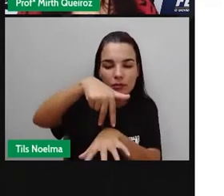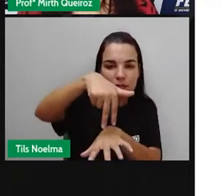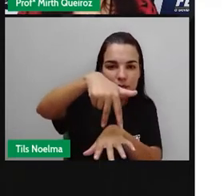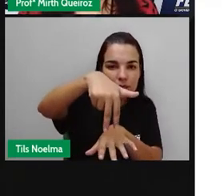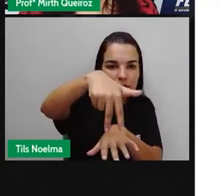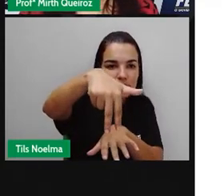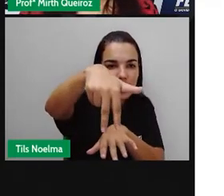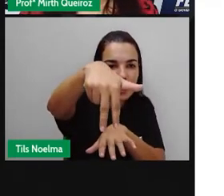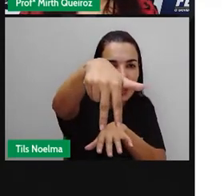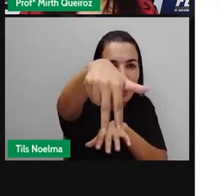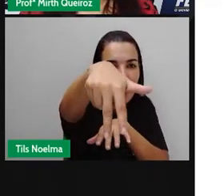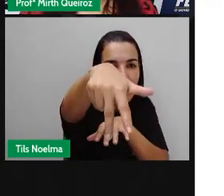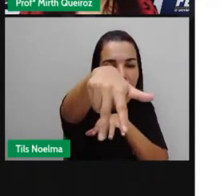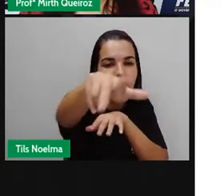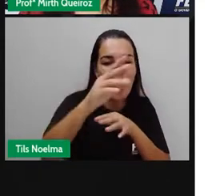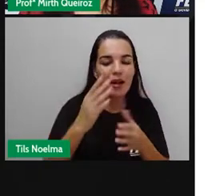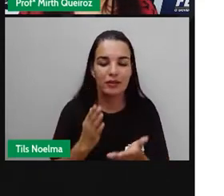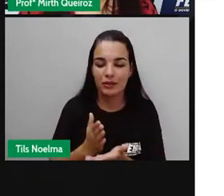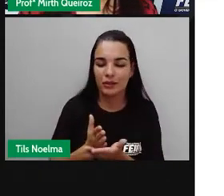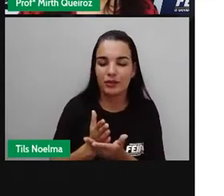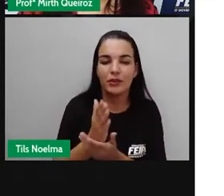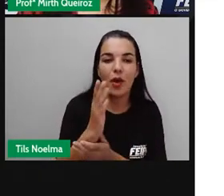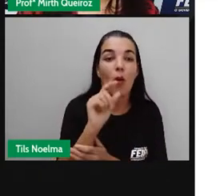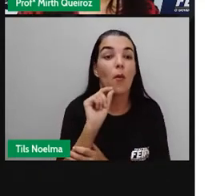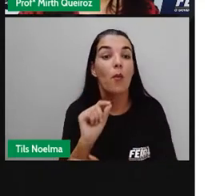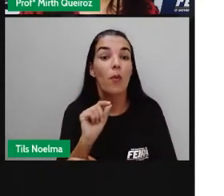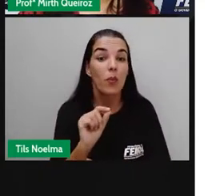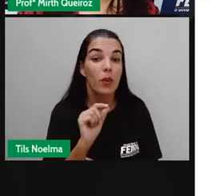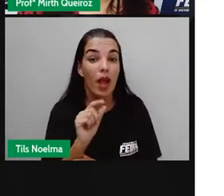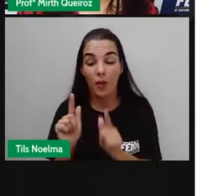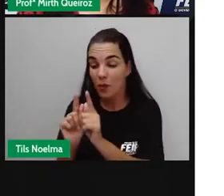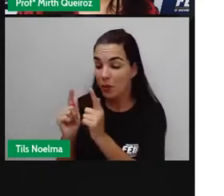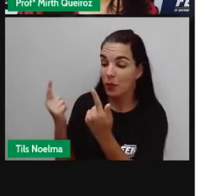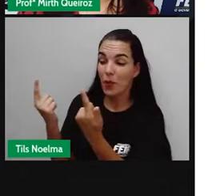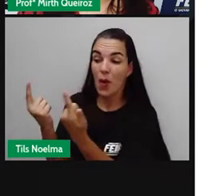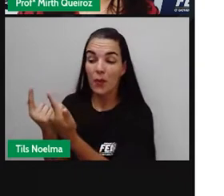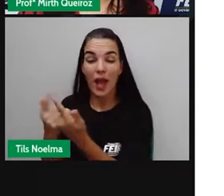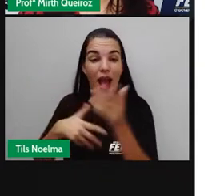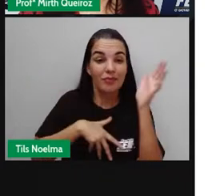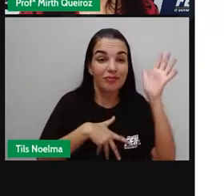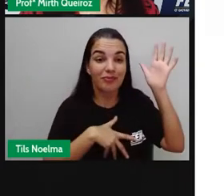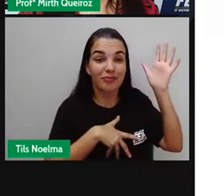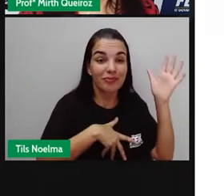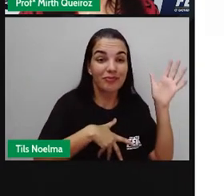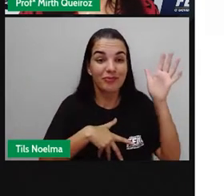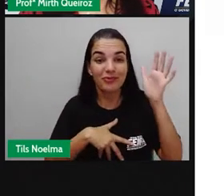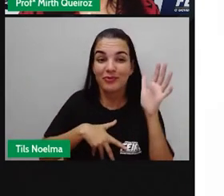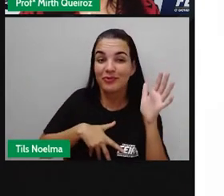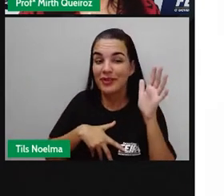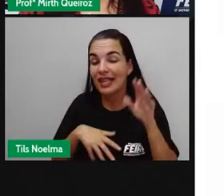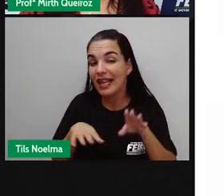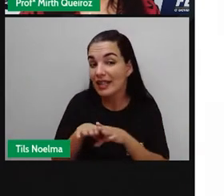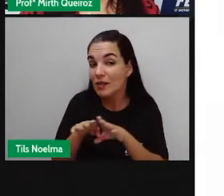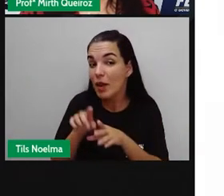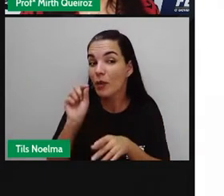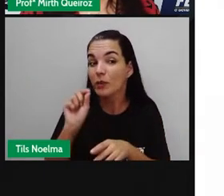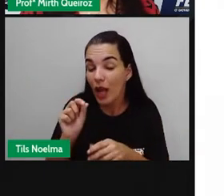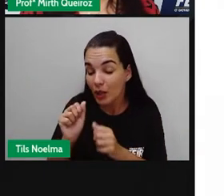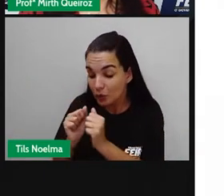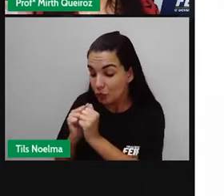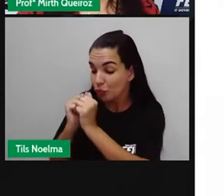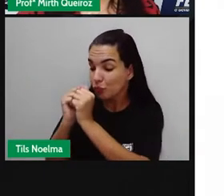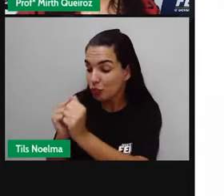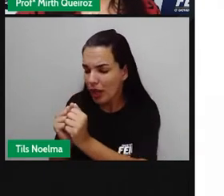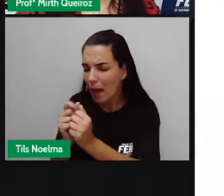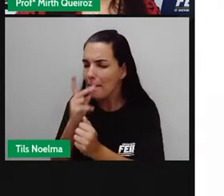aí para iniciar a quadrilha. Lembrando que a quadrilha ela pode vir também como um complemento ao casamento caipira,